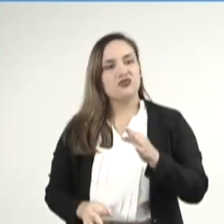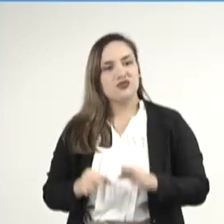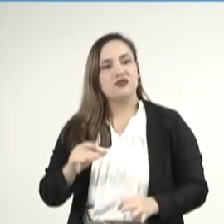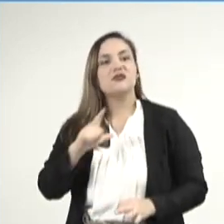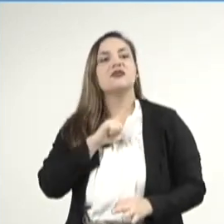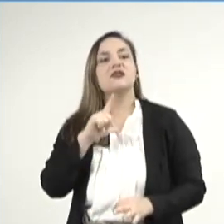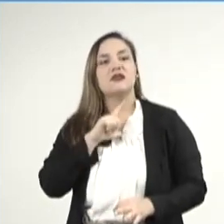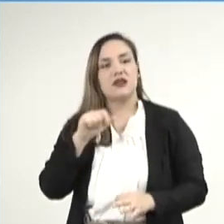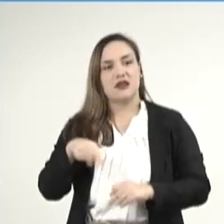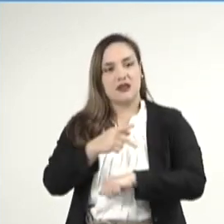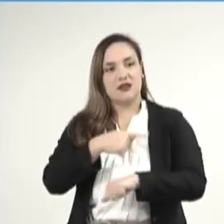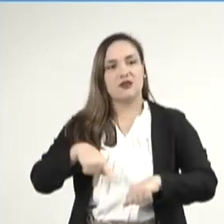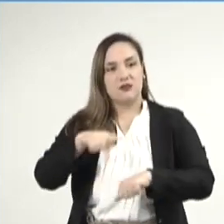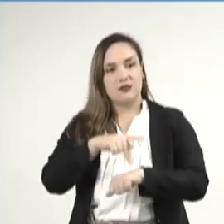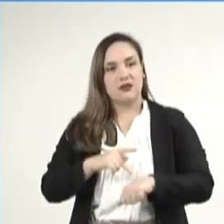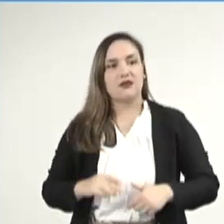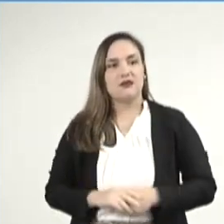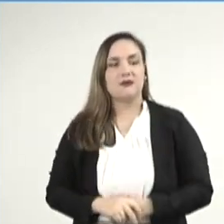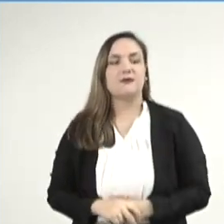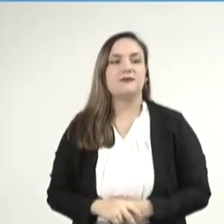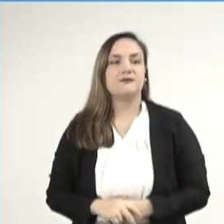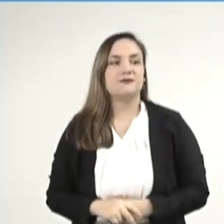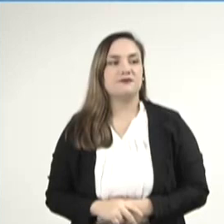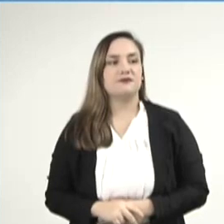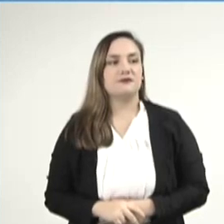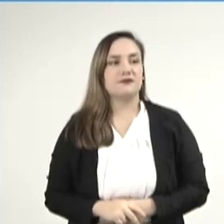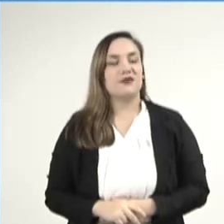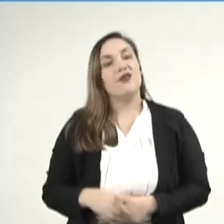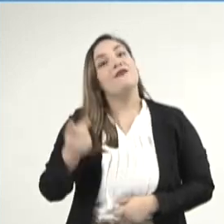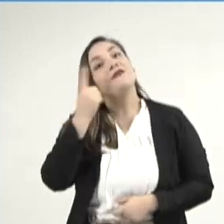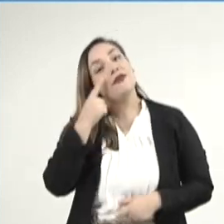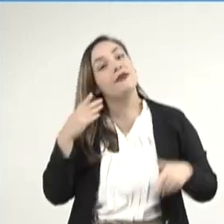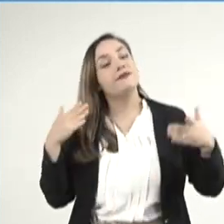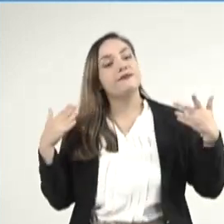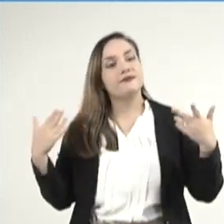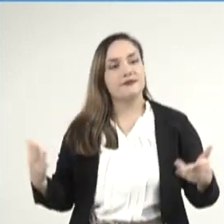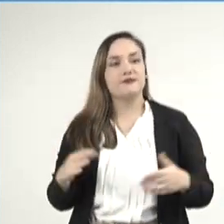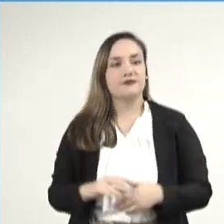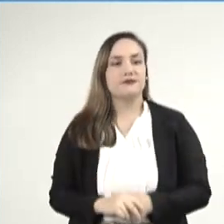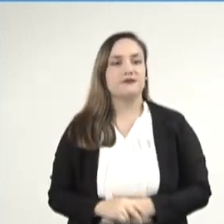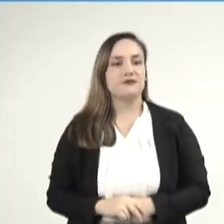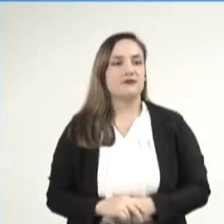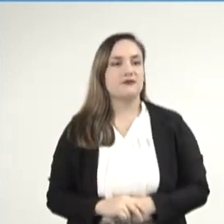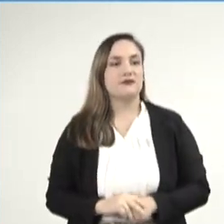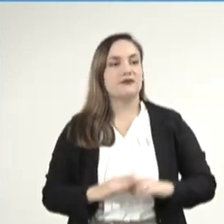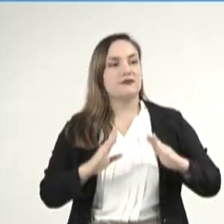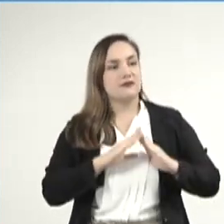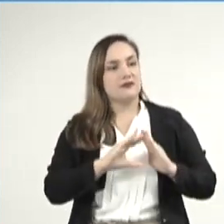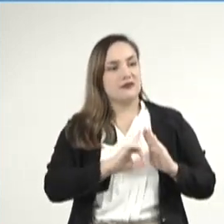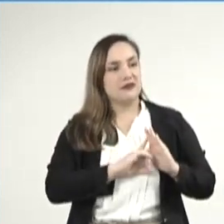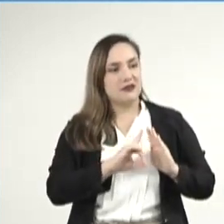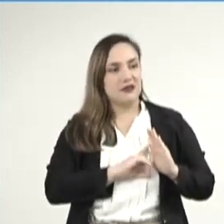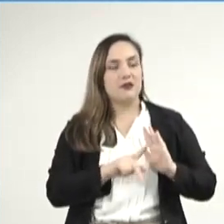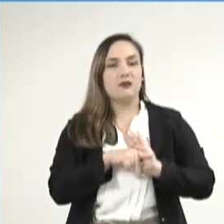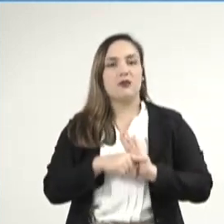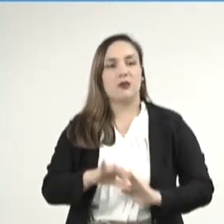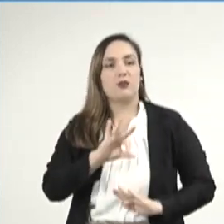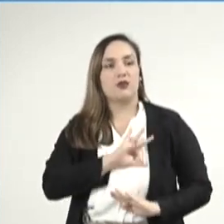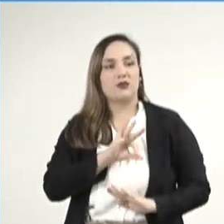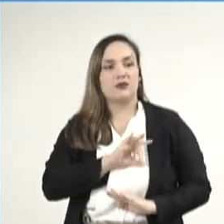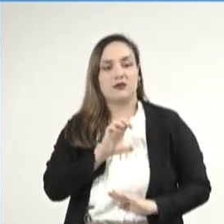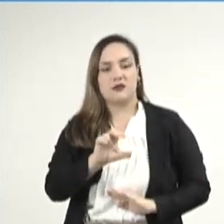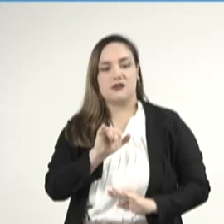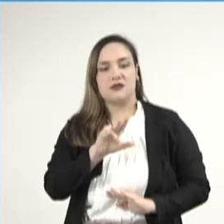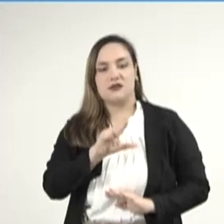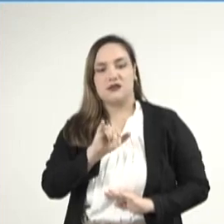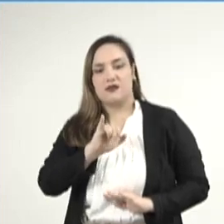feita nesse país. Vejam só, o delegado da Polícia Civil,